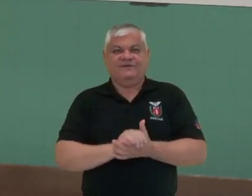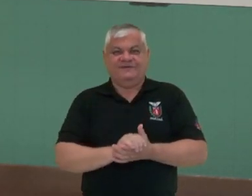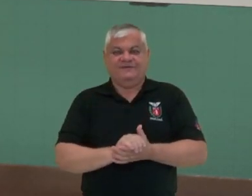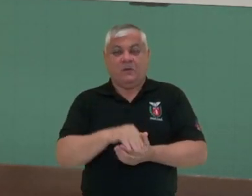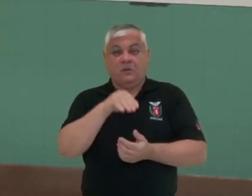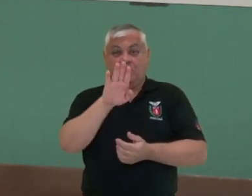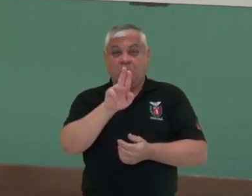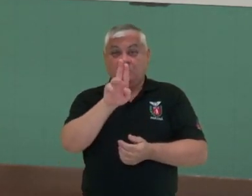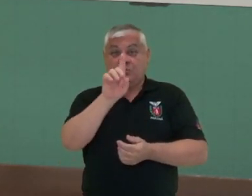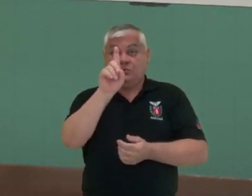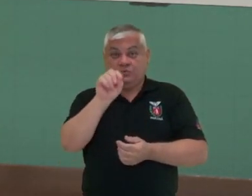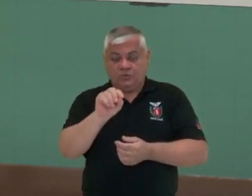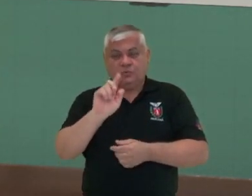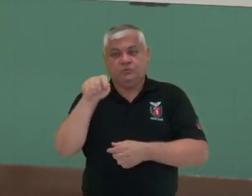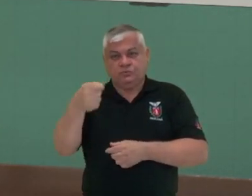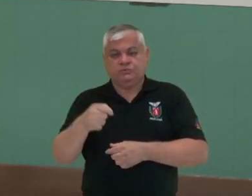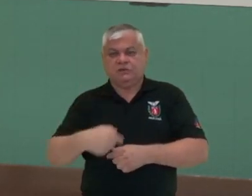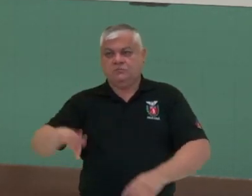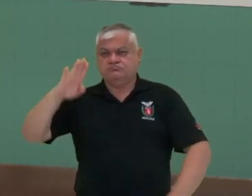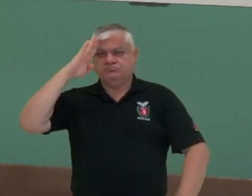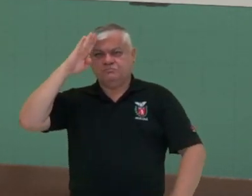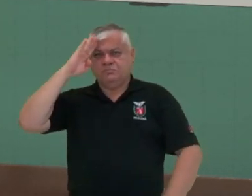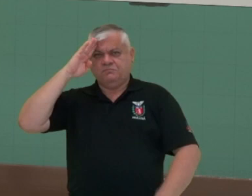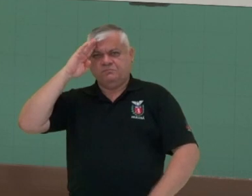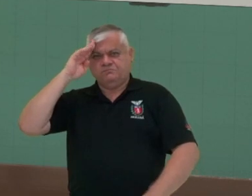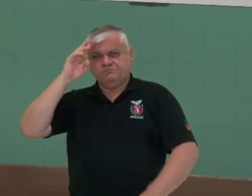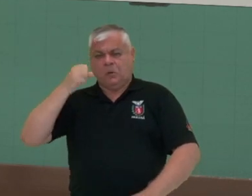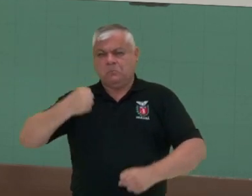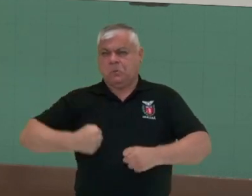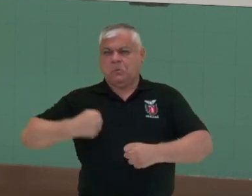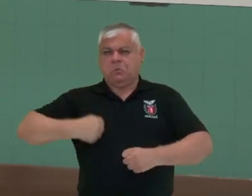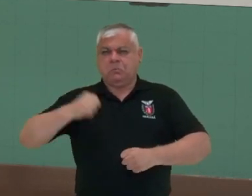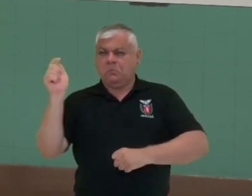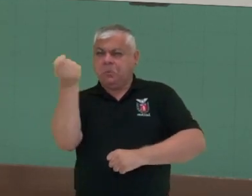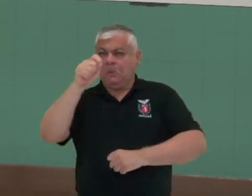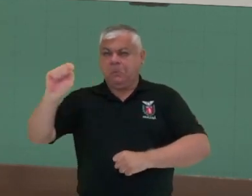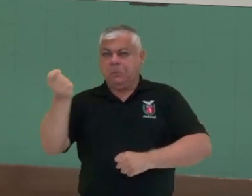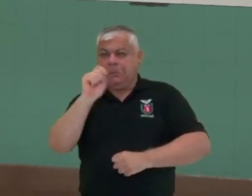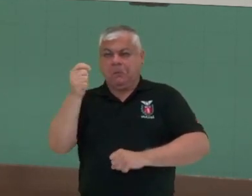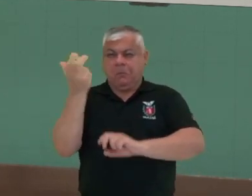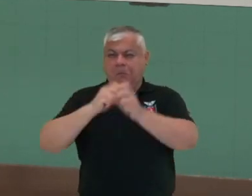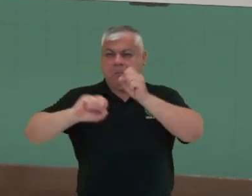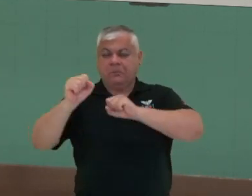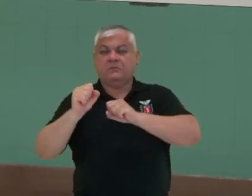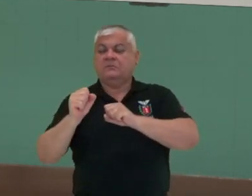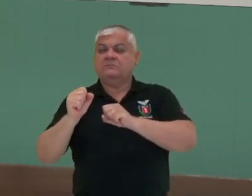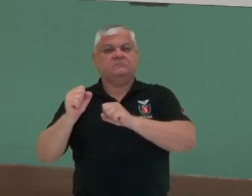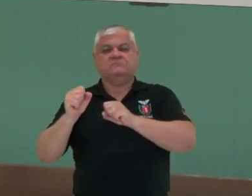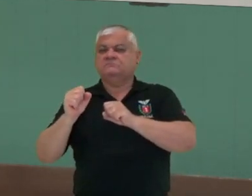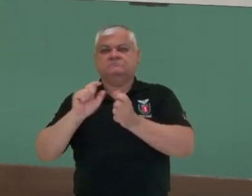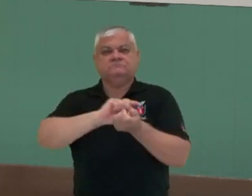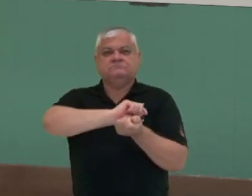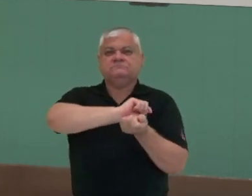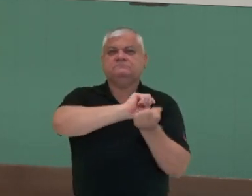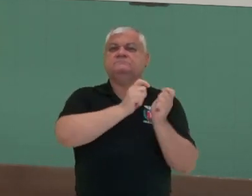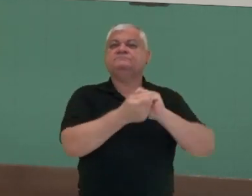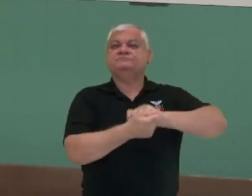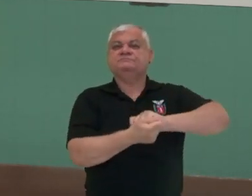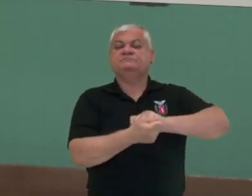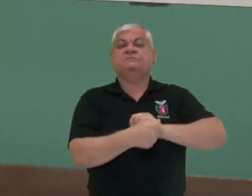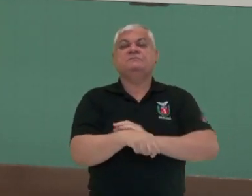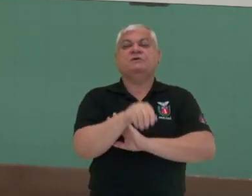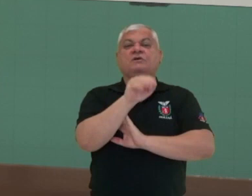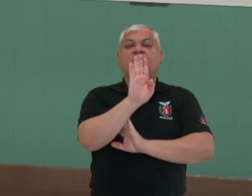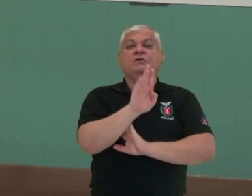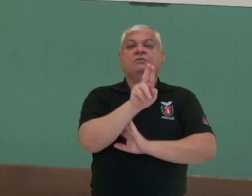artes marciais militares, elas foram adaptadas, tá, para um outro uso e daí elas mudaram de nome no Japão, elas